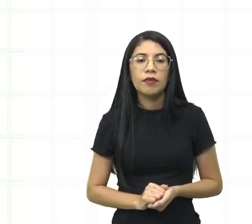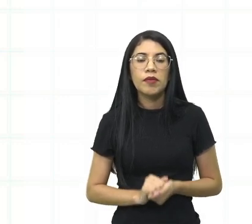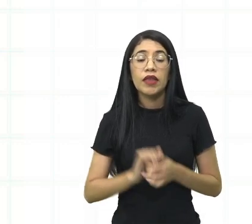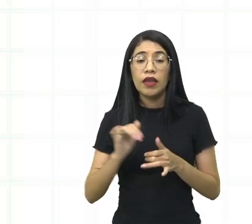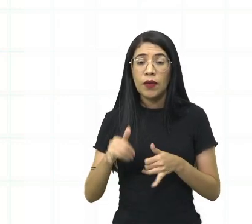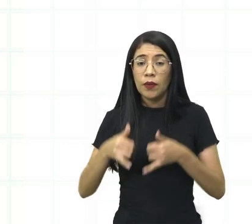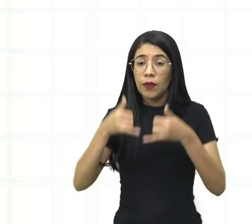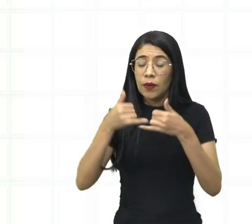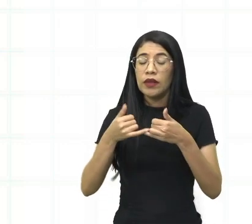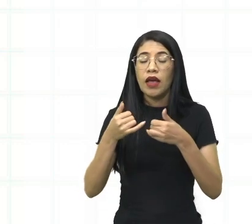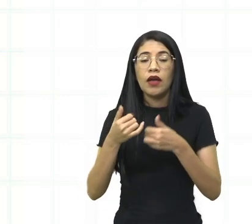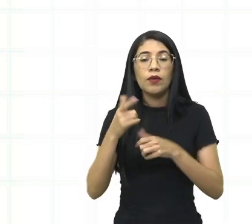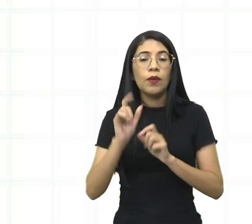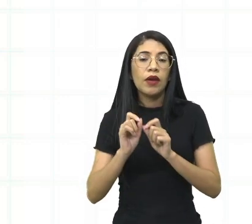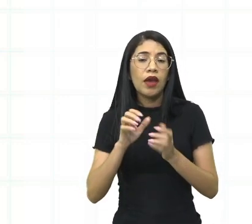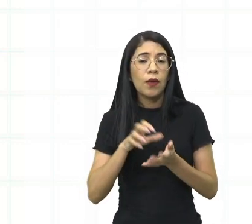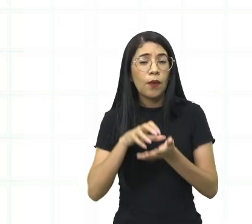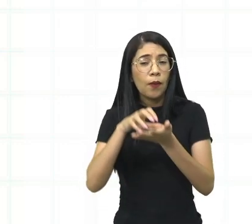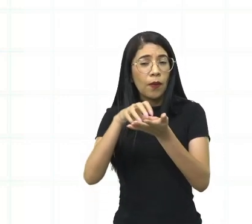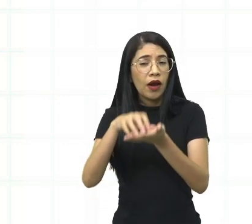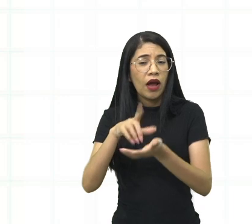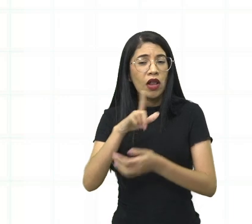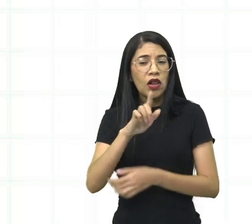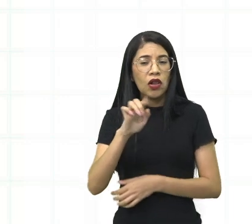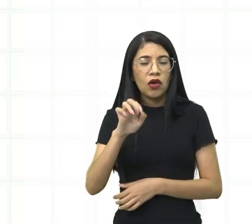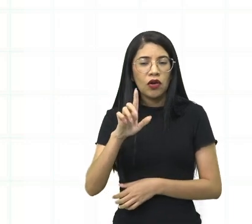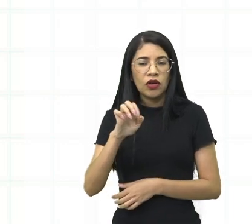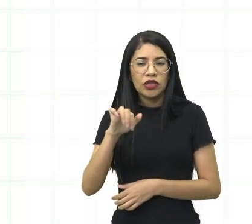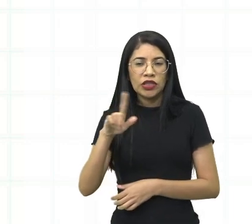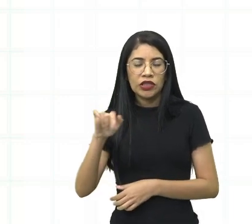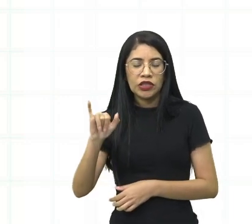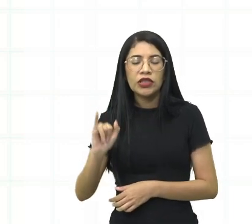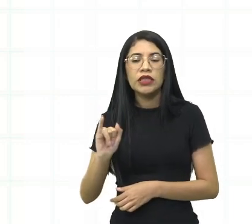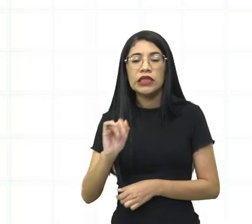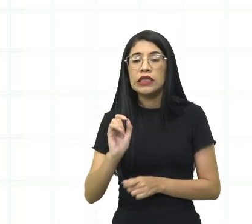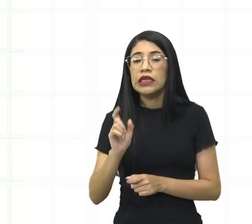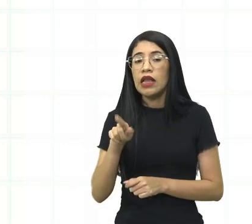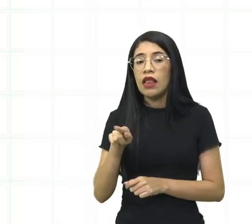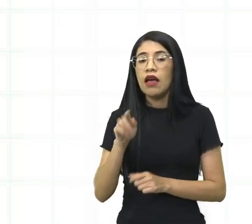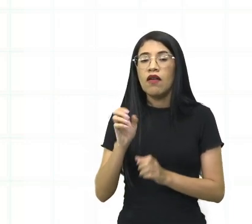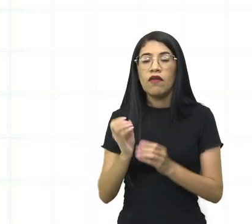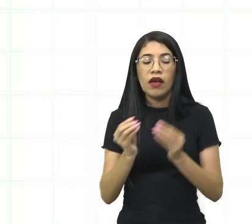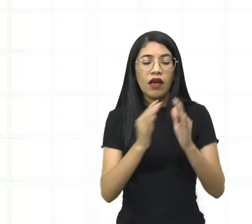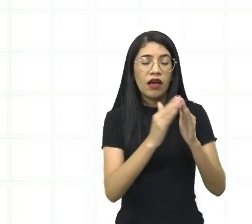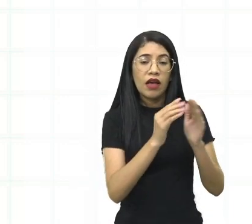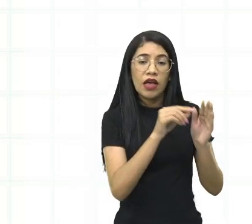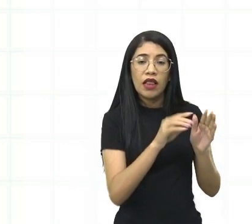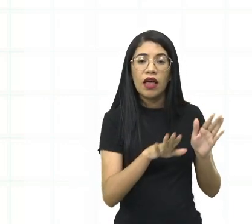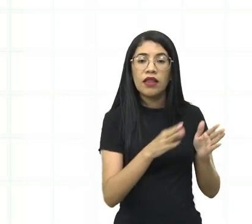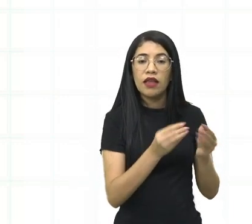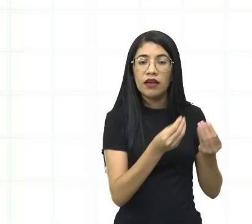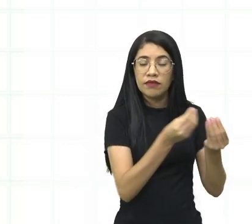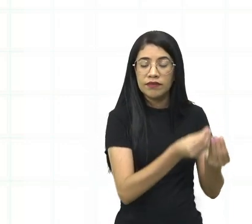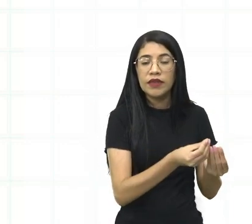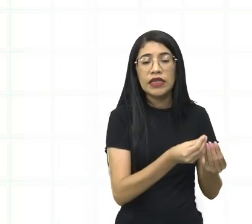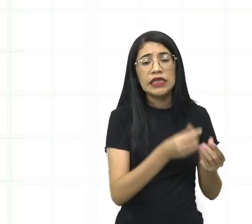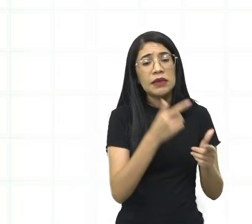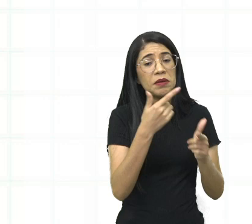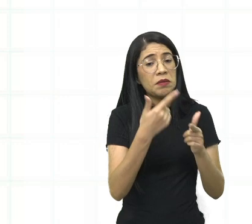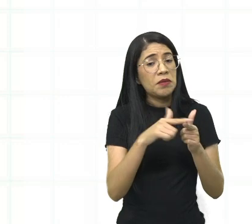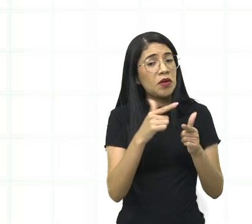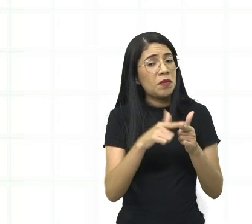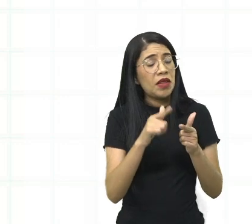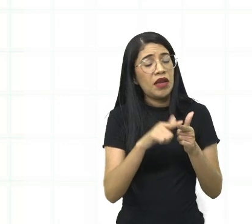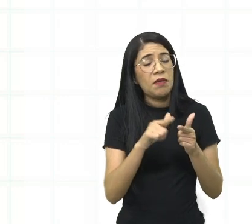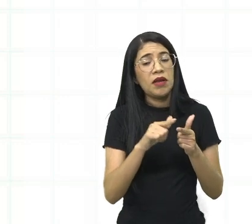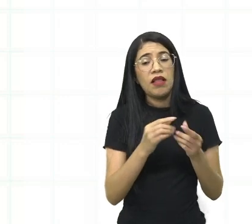Entrei em contato com a transportadora Loge e a mesma me falou que o pedido foi entregue e que qualquer problema referente à